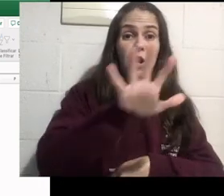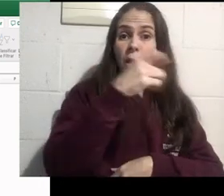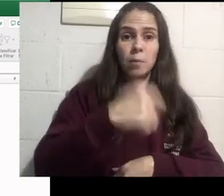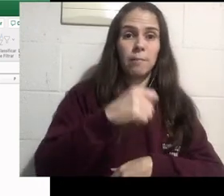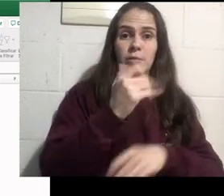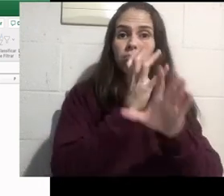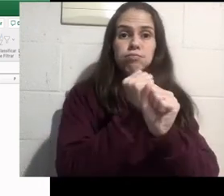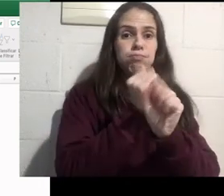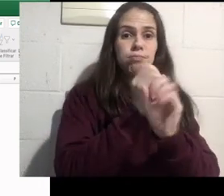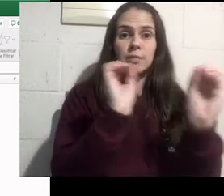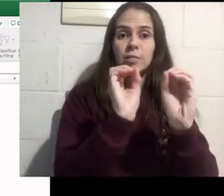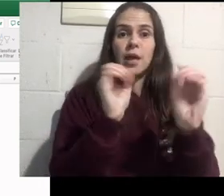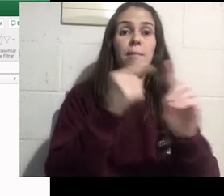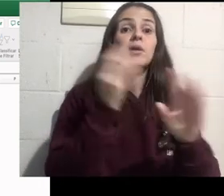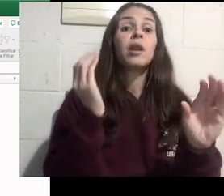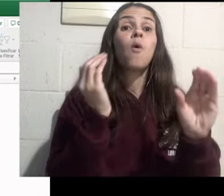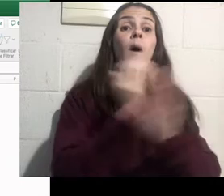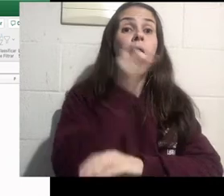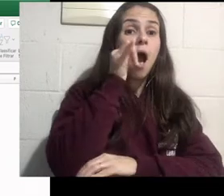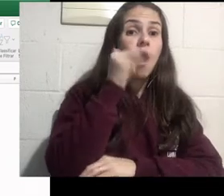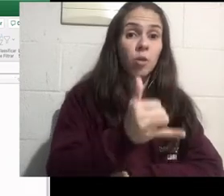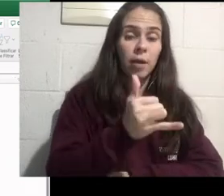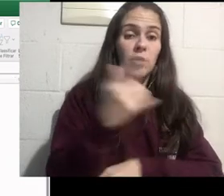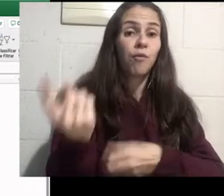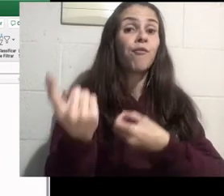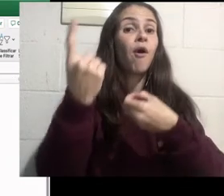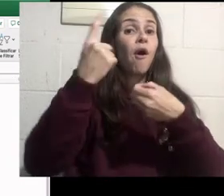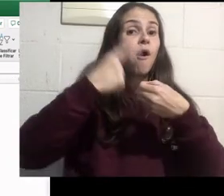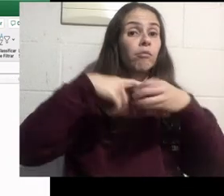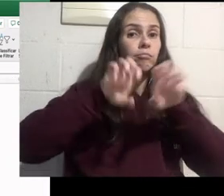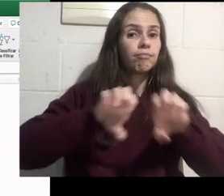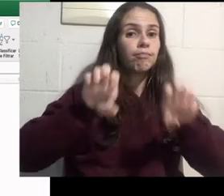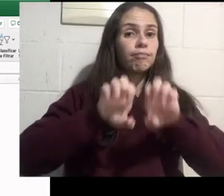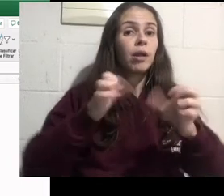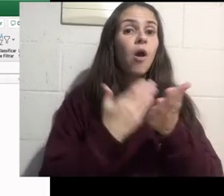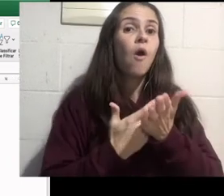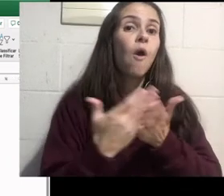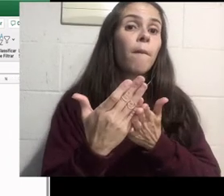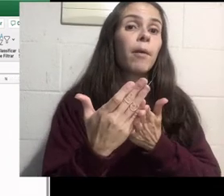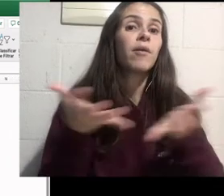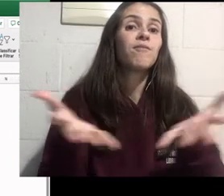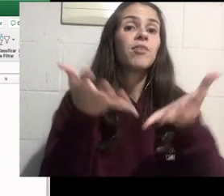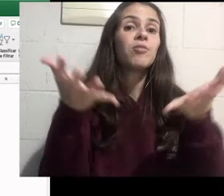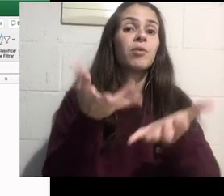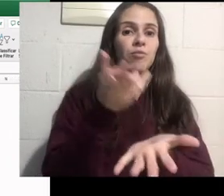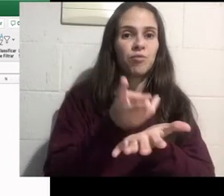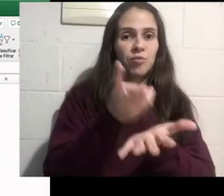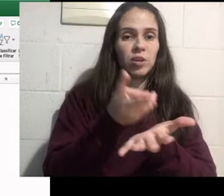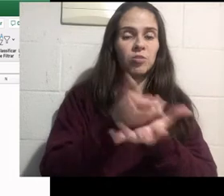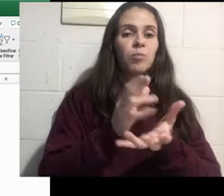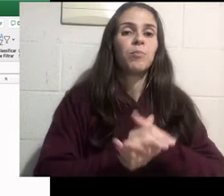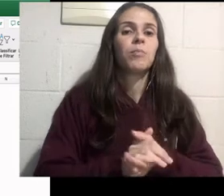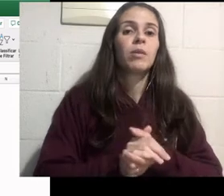fazer cálculo nenhum, porque já está automaticamente preenchido. Então, nós voltamos lá para a estrutura, nós vamos começar com o investimento fixo. Então, aqui